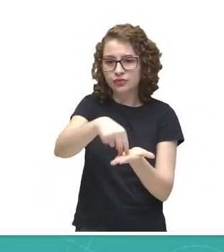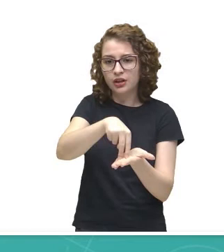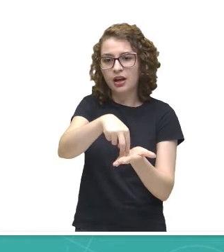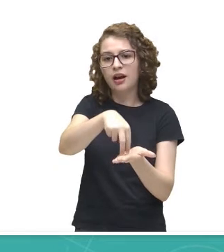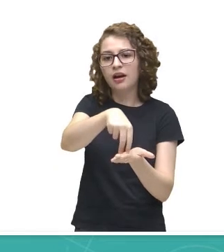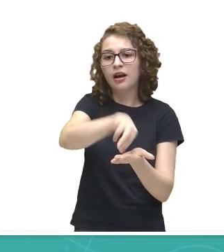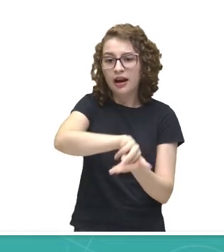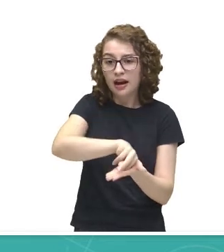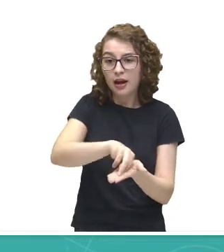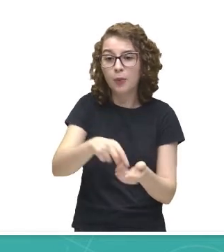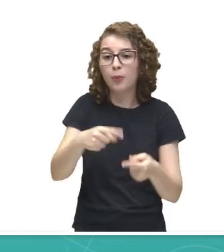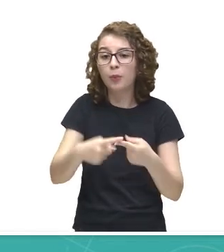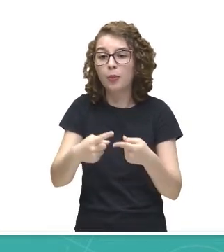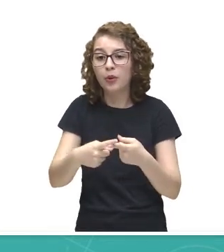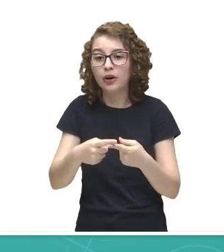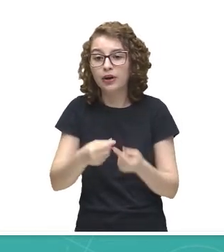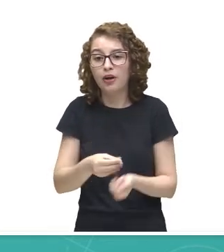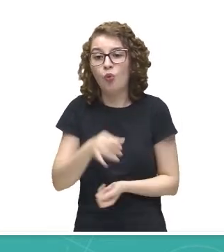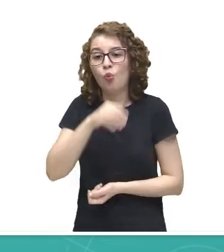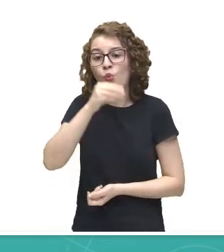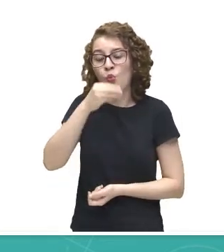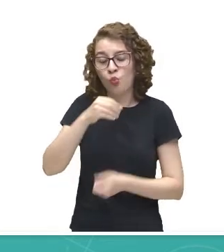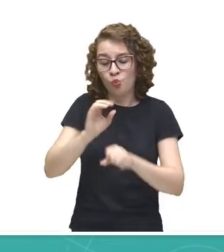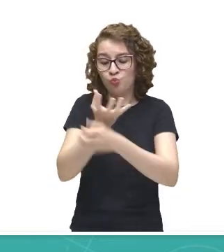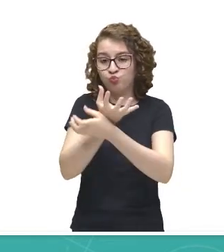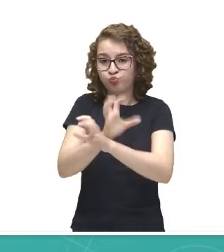musculatura forte e os ossos fortes também,